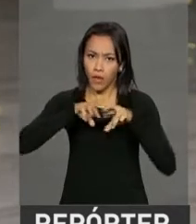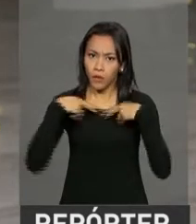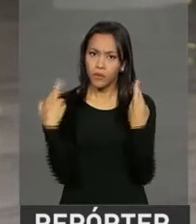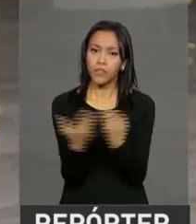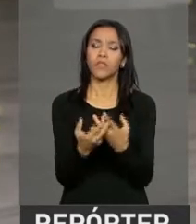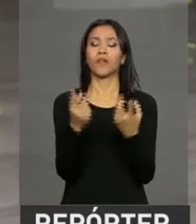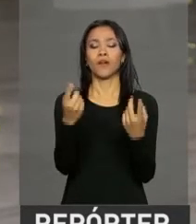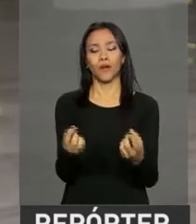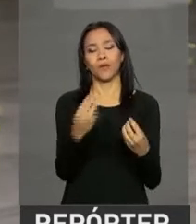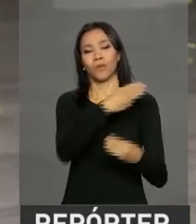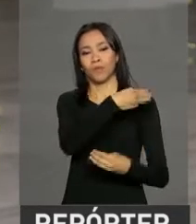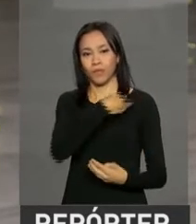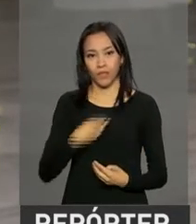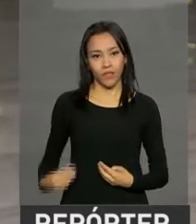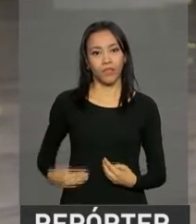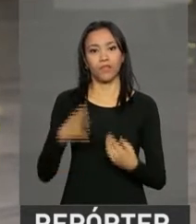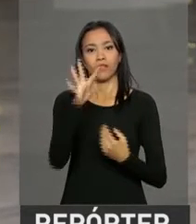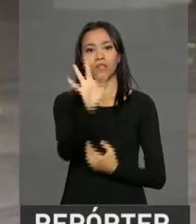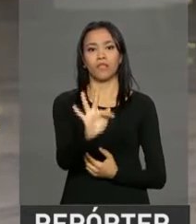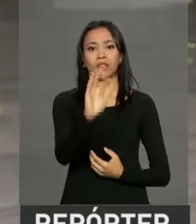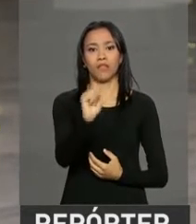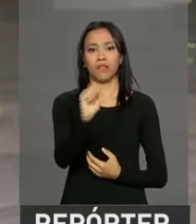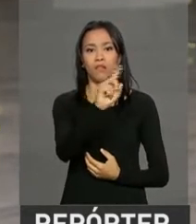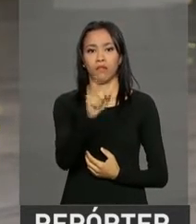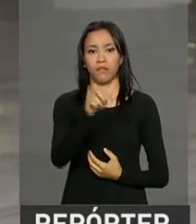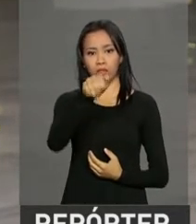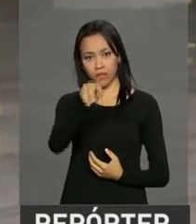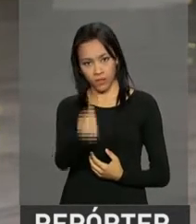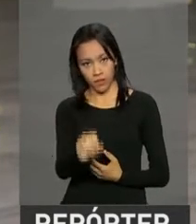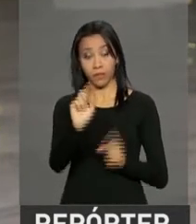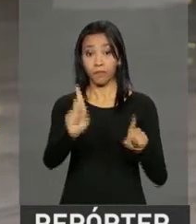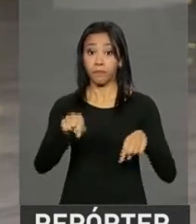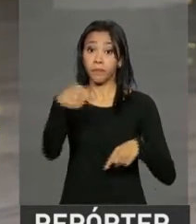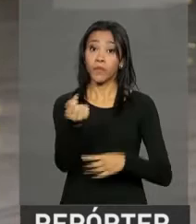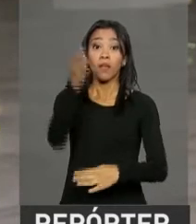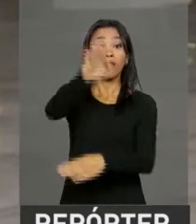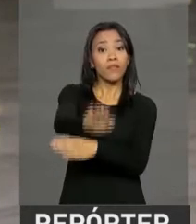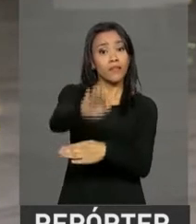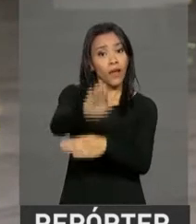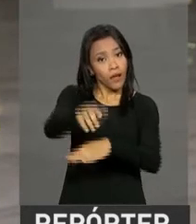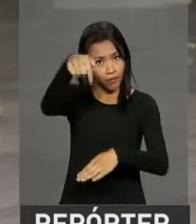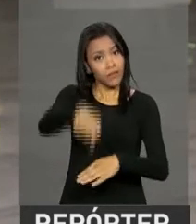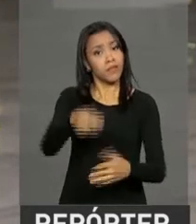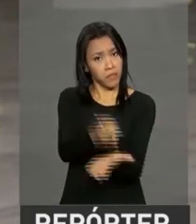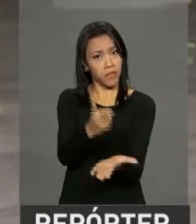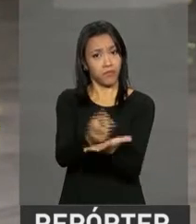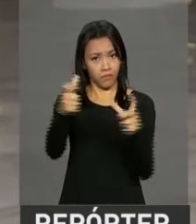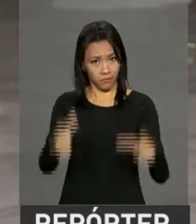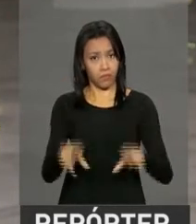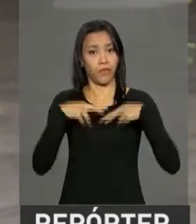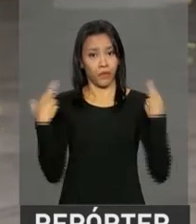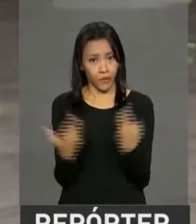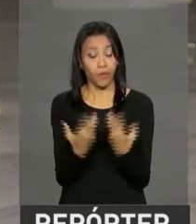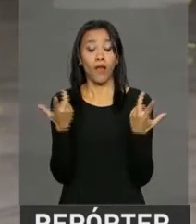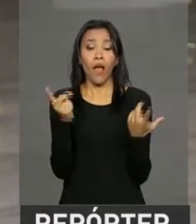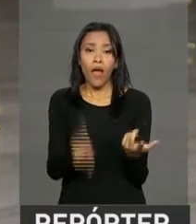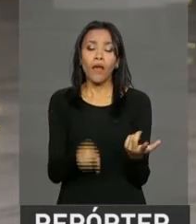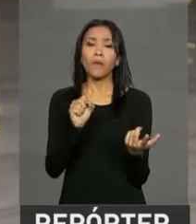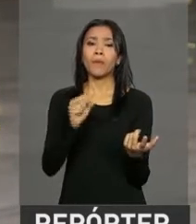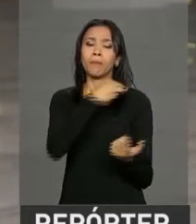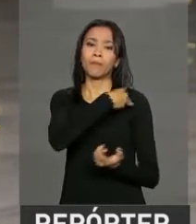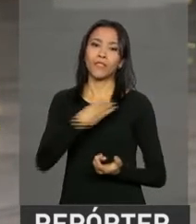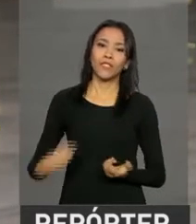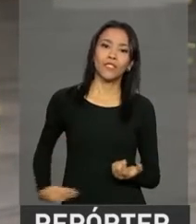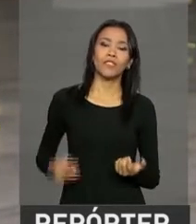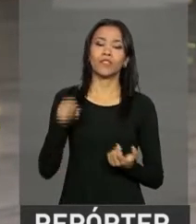henrique meirelles também aqui no palácio do planalto na parte da tarde também aqui no palácio do planalto michel temer se reúne com o ministro